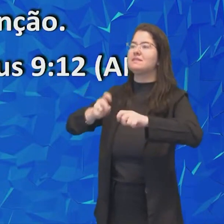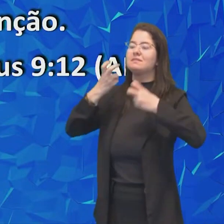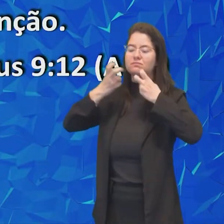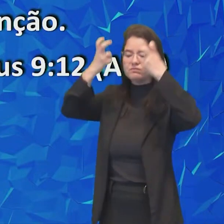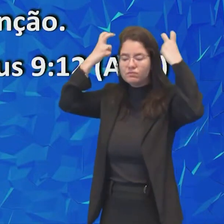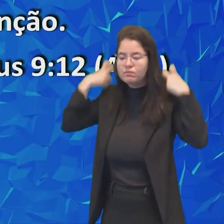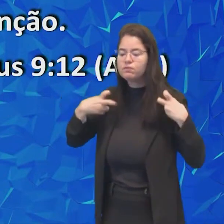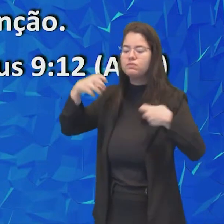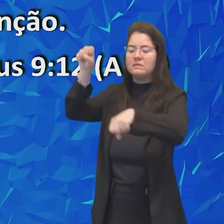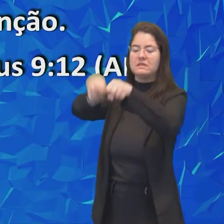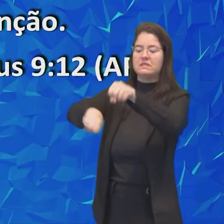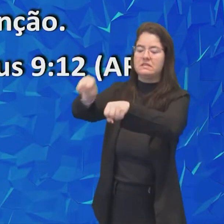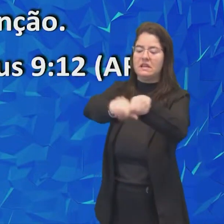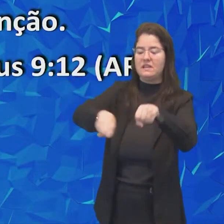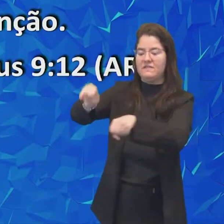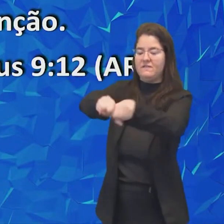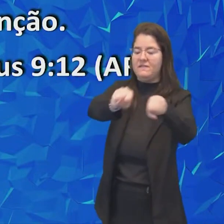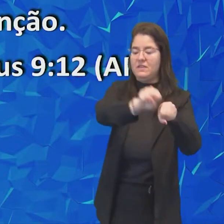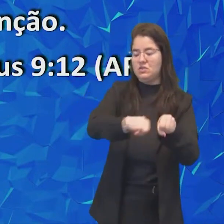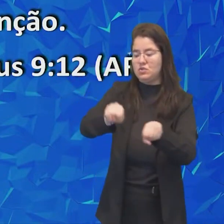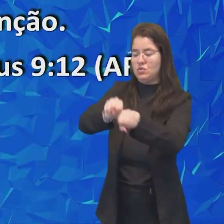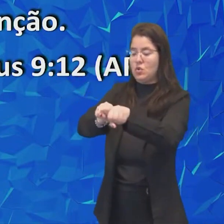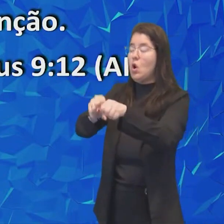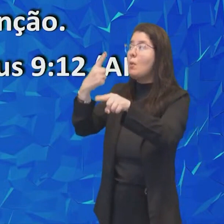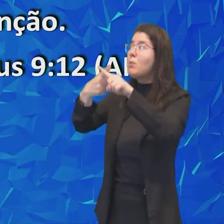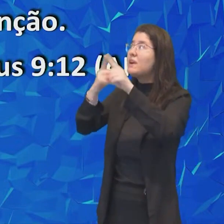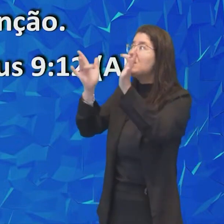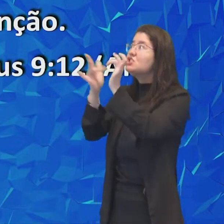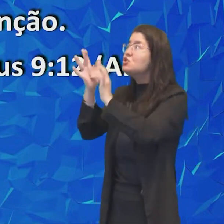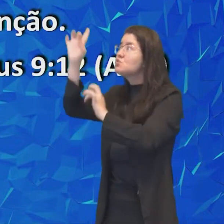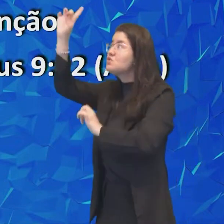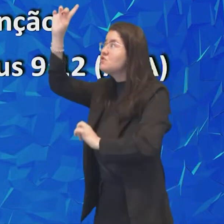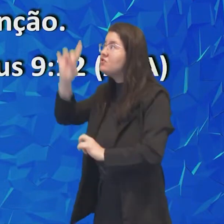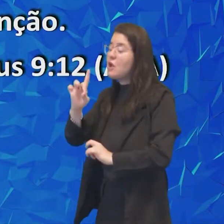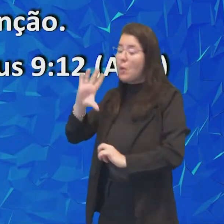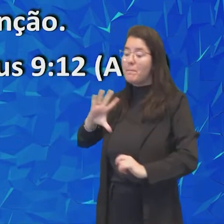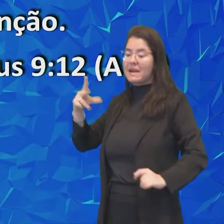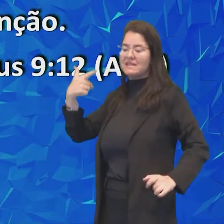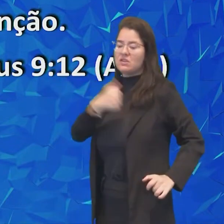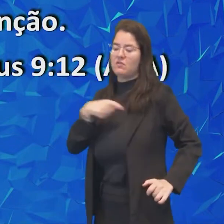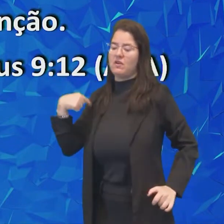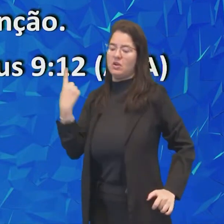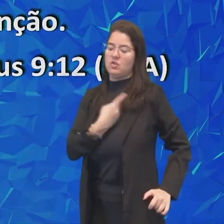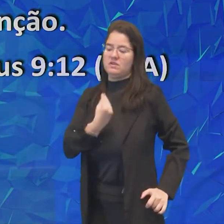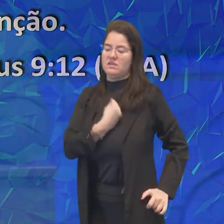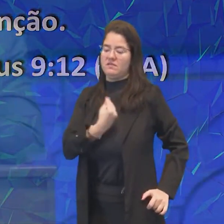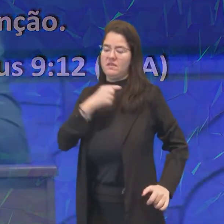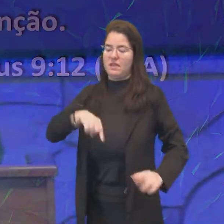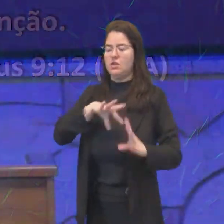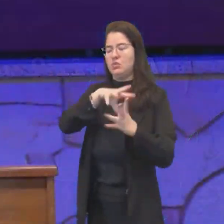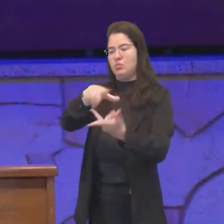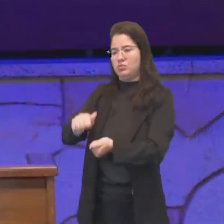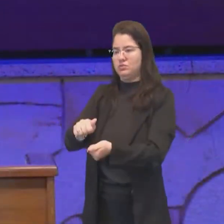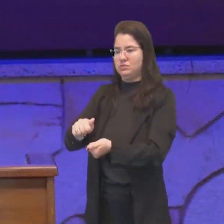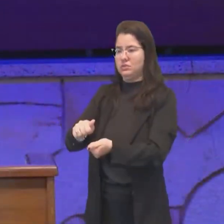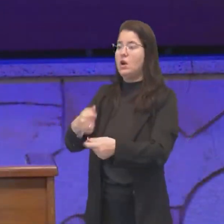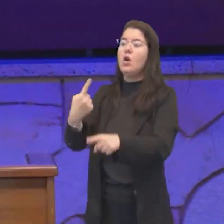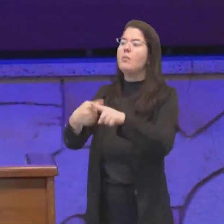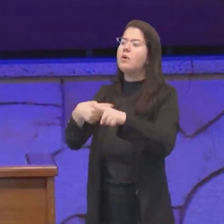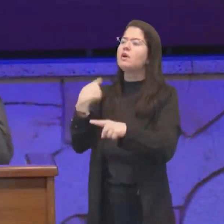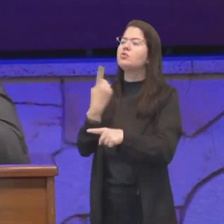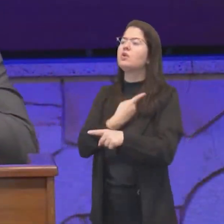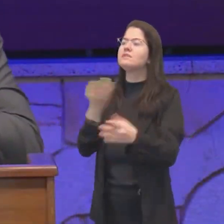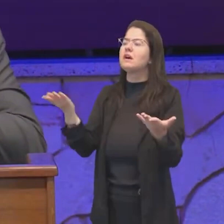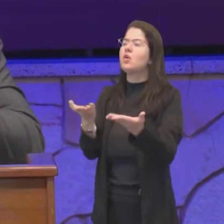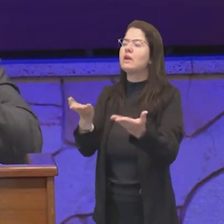Santos, uma vez por todas, tendo obtido eterna redenção. Por que nós não sacrificamos mais